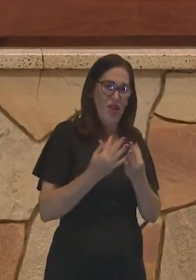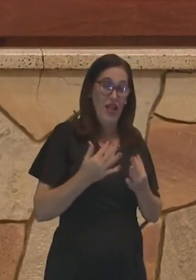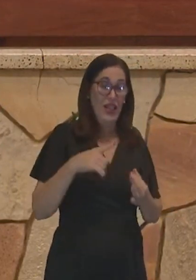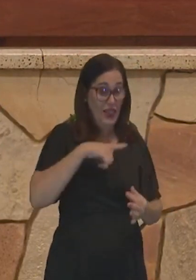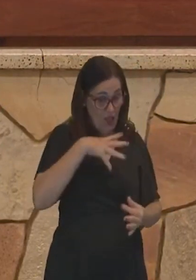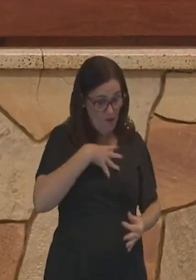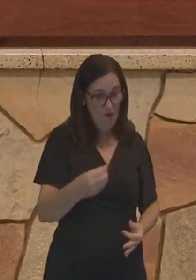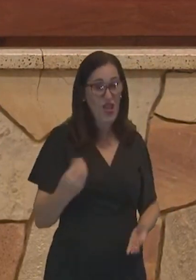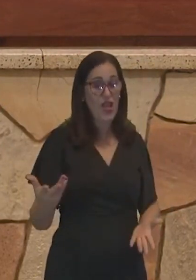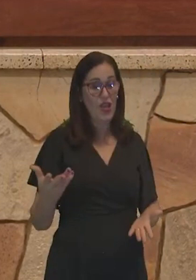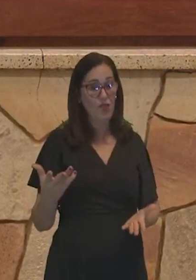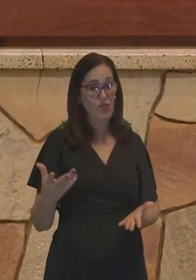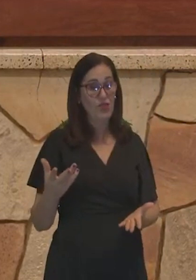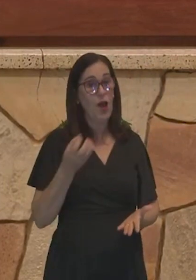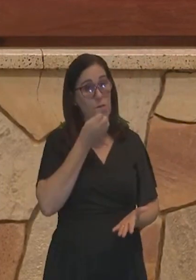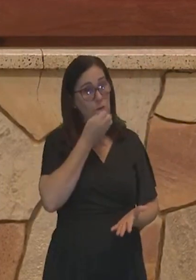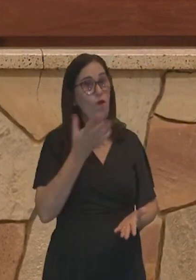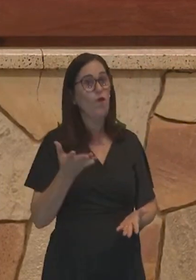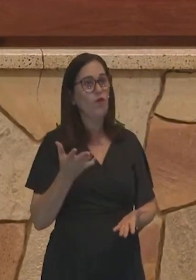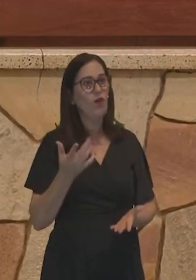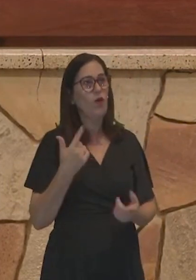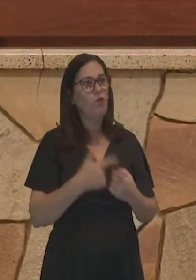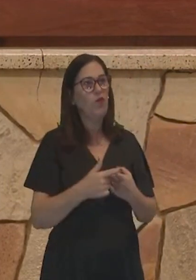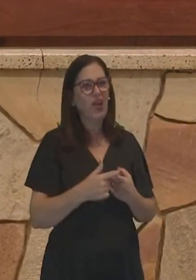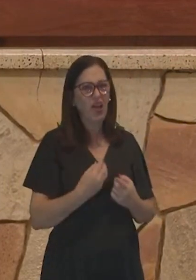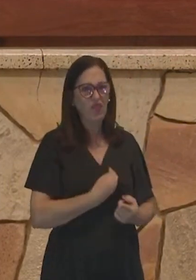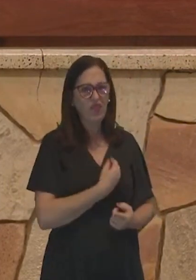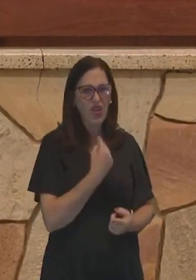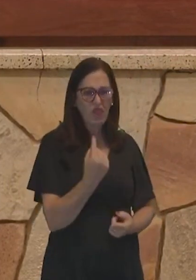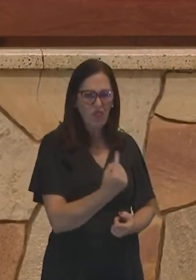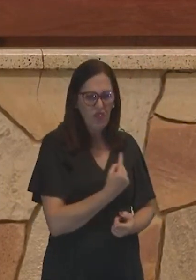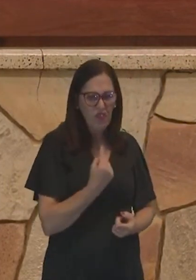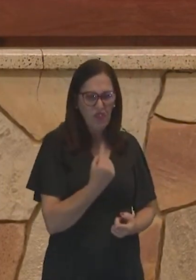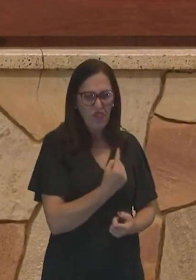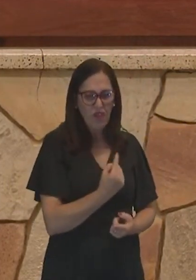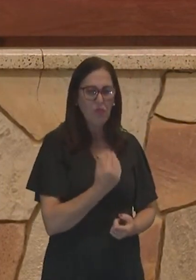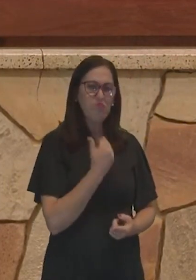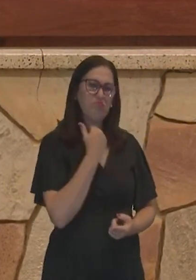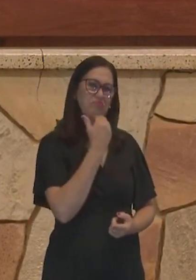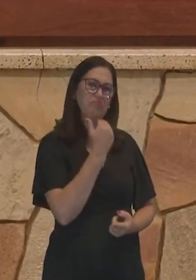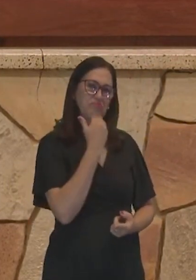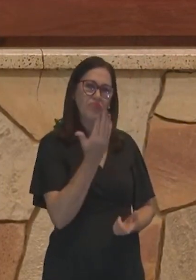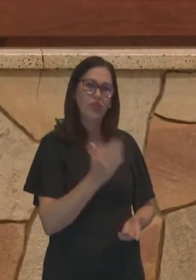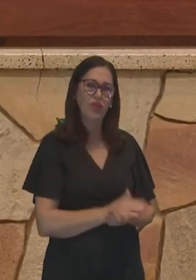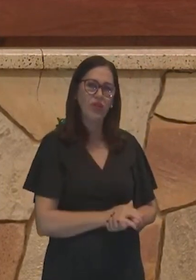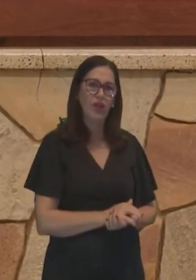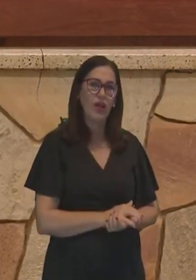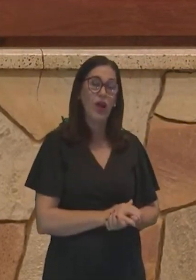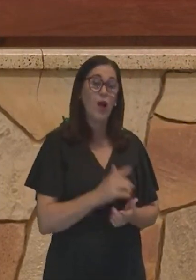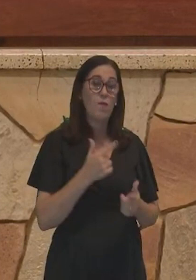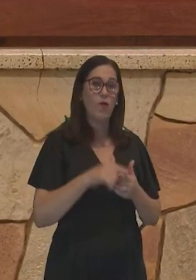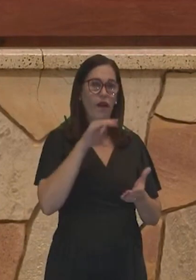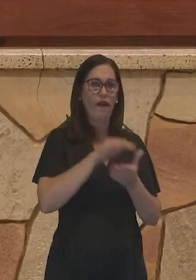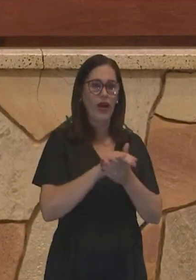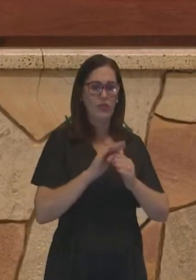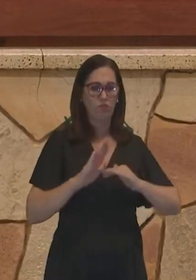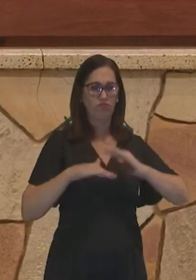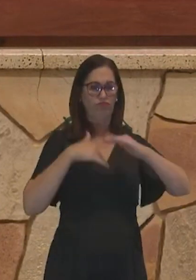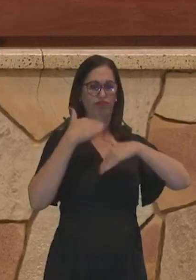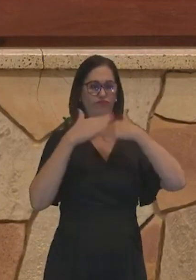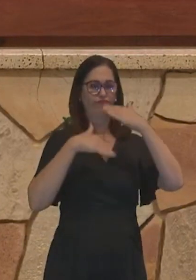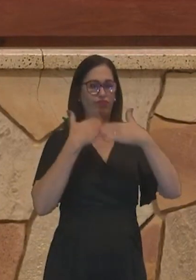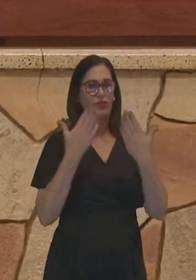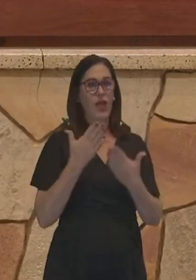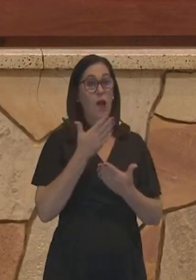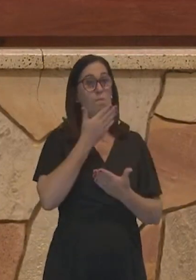filhos, porque viver sozinho não faz o maior sentido, até porque quem casa cresce, e é